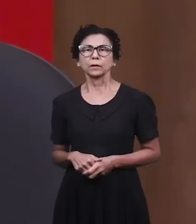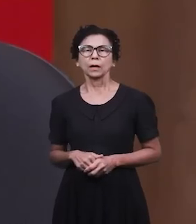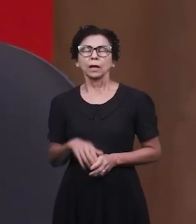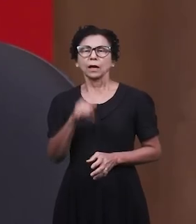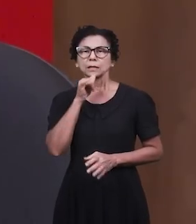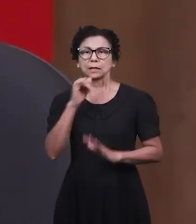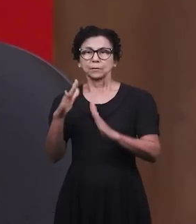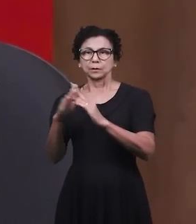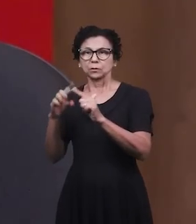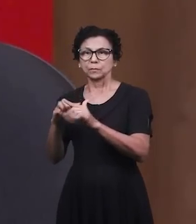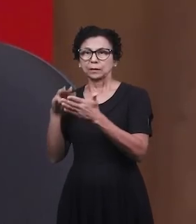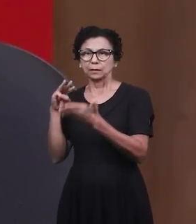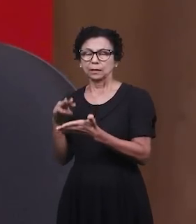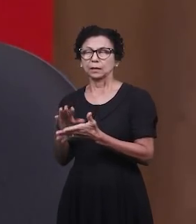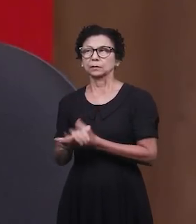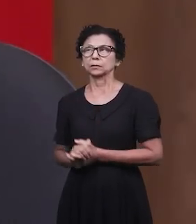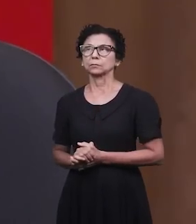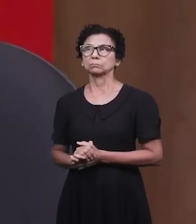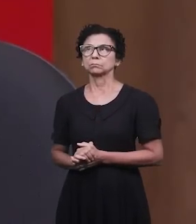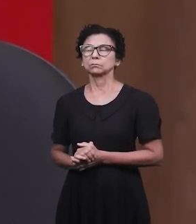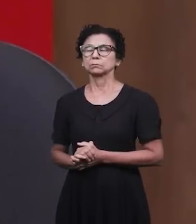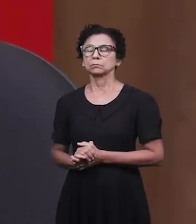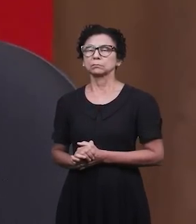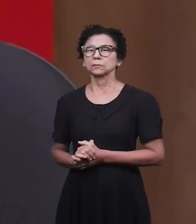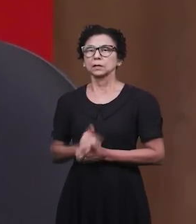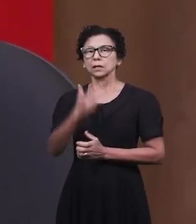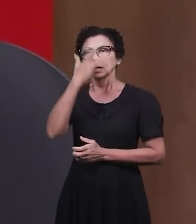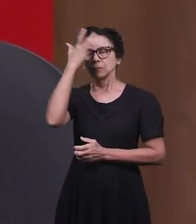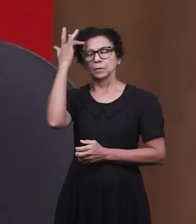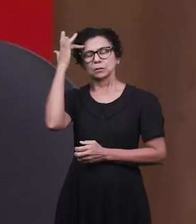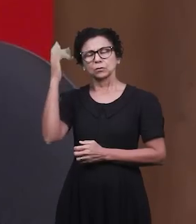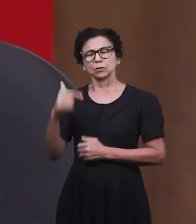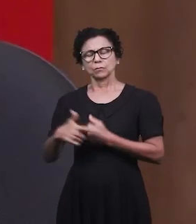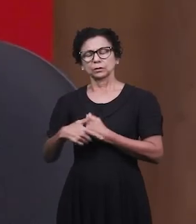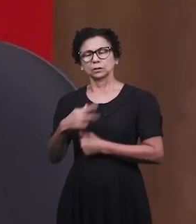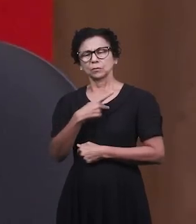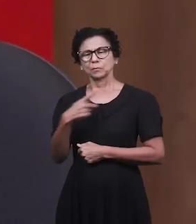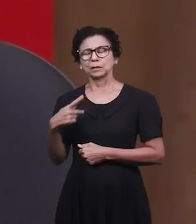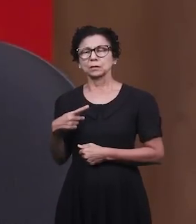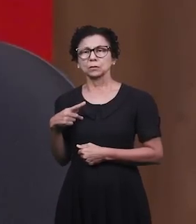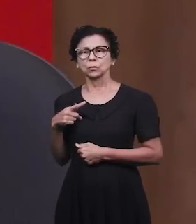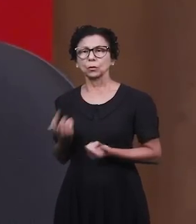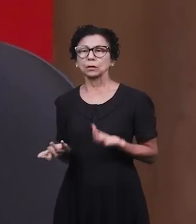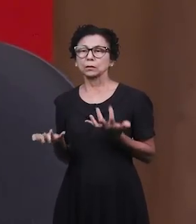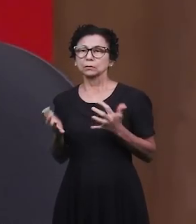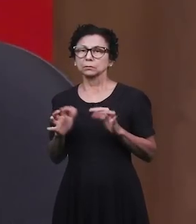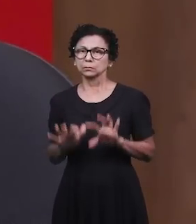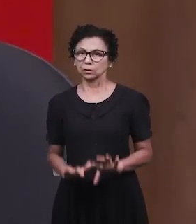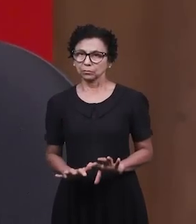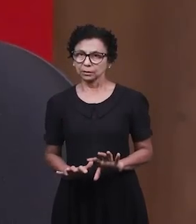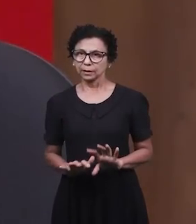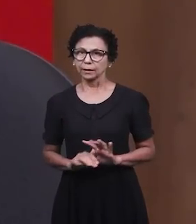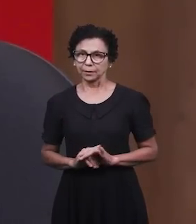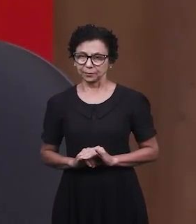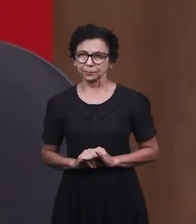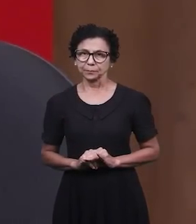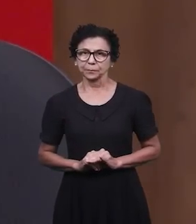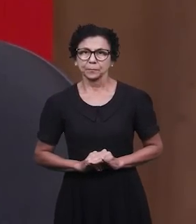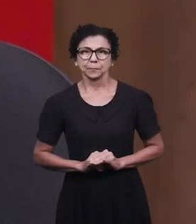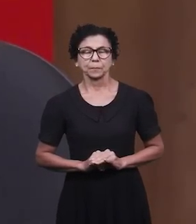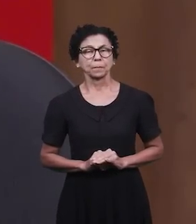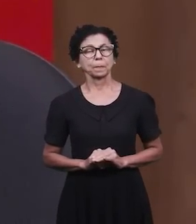no nosso meio, aí que é a diferença entre a linha que nós adotamos, que é a